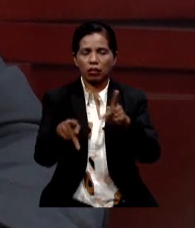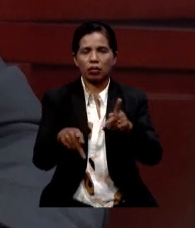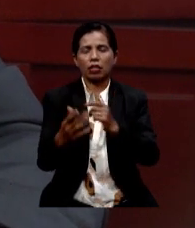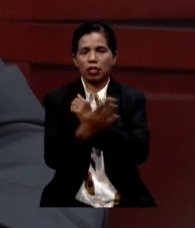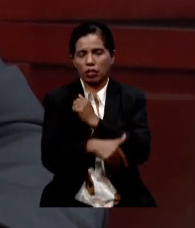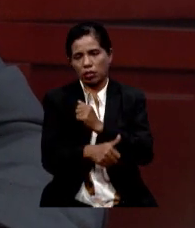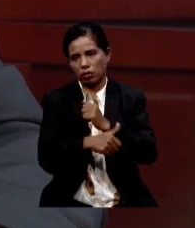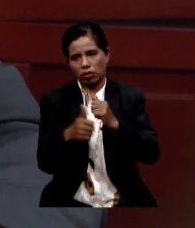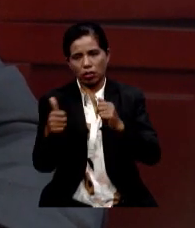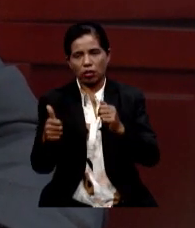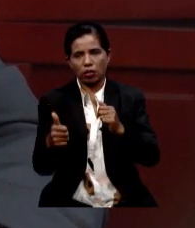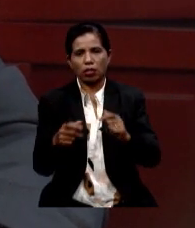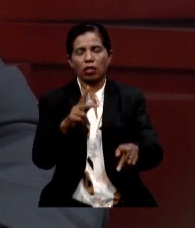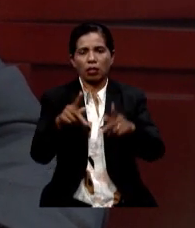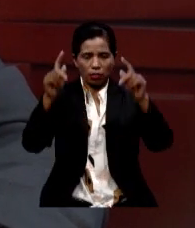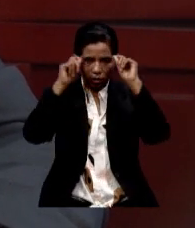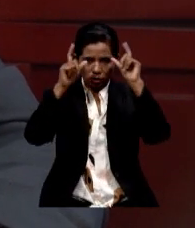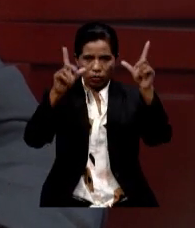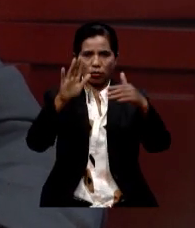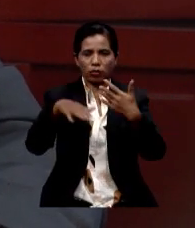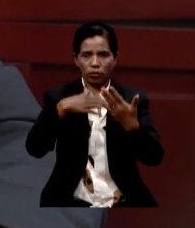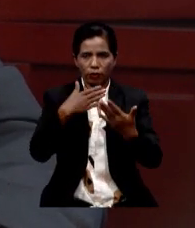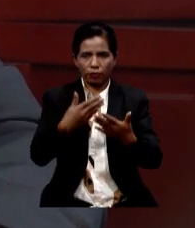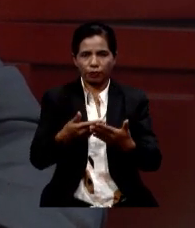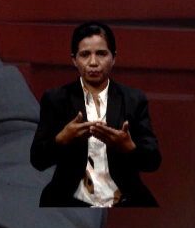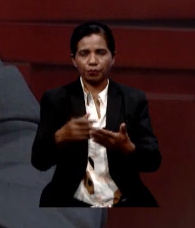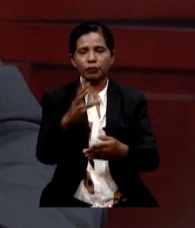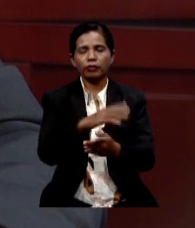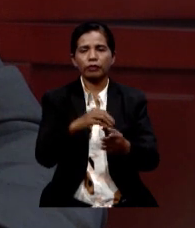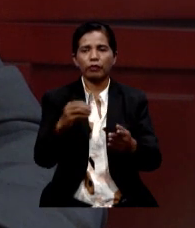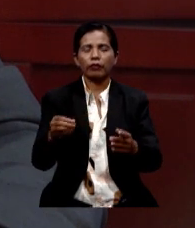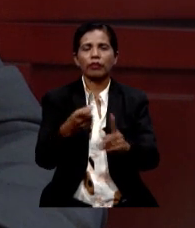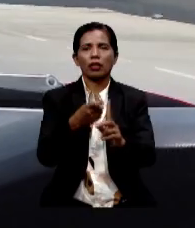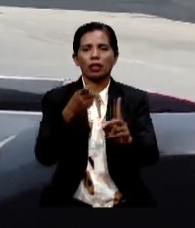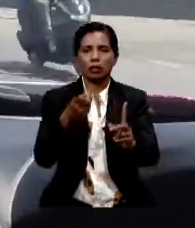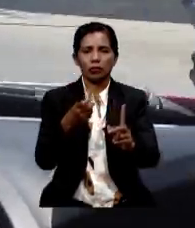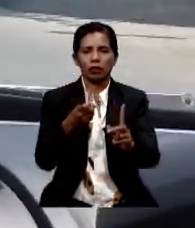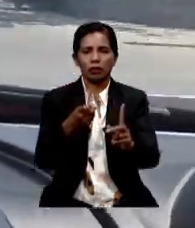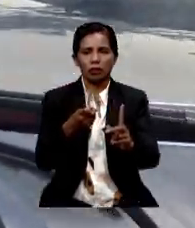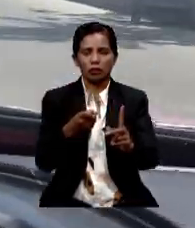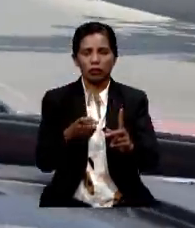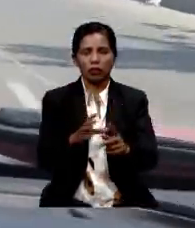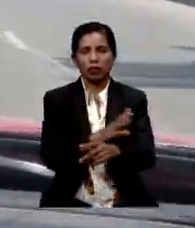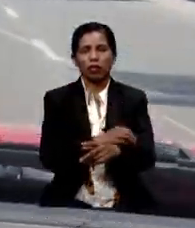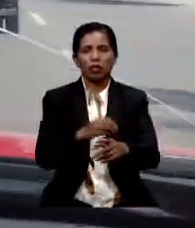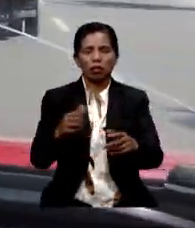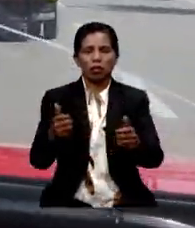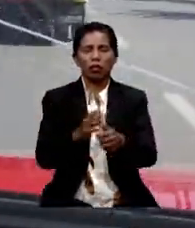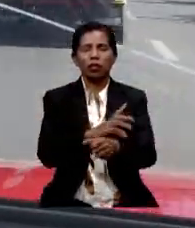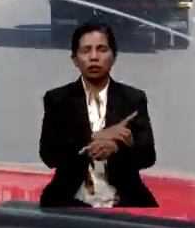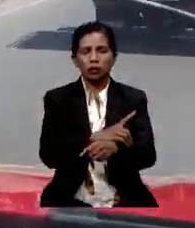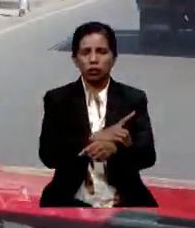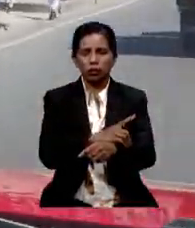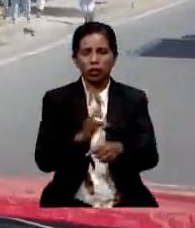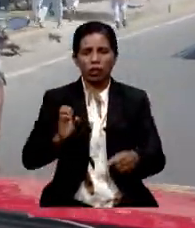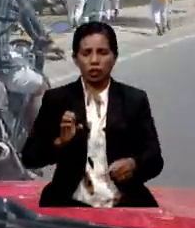sira cidadão timoruan sira o hosi misam diplomatik sira hansa